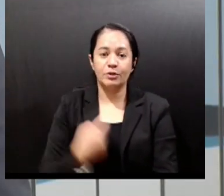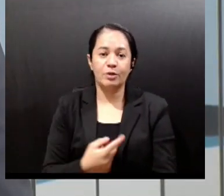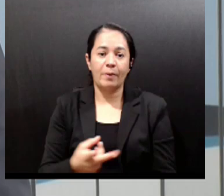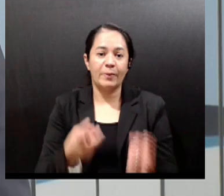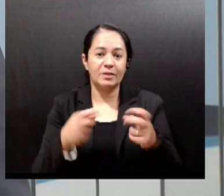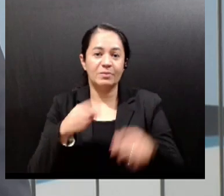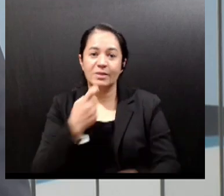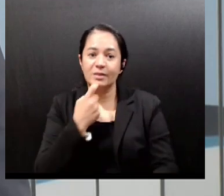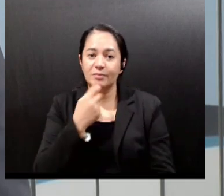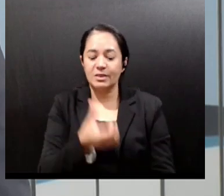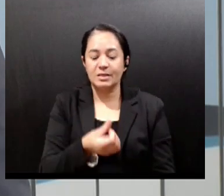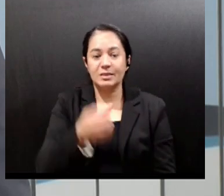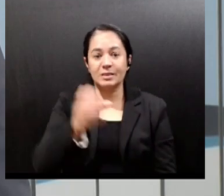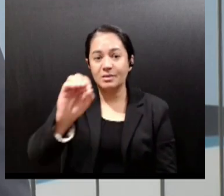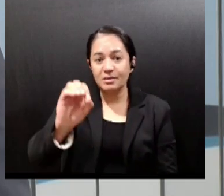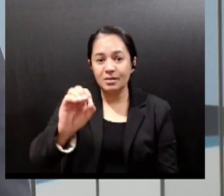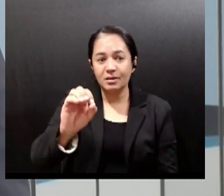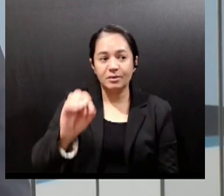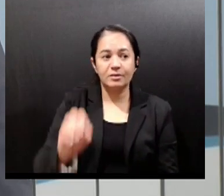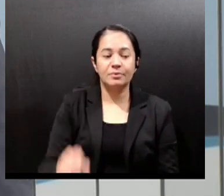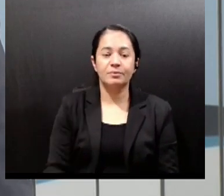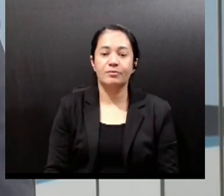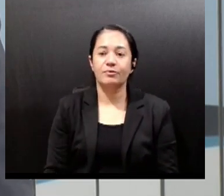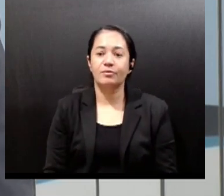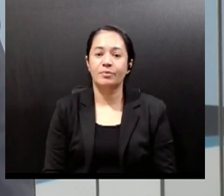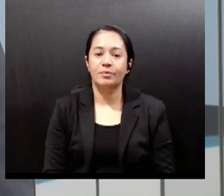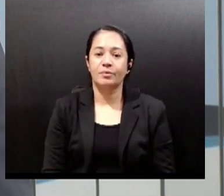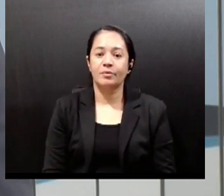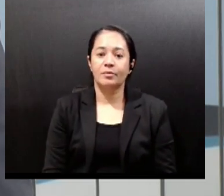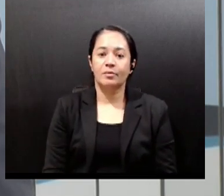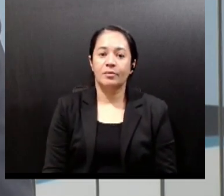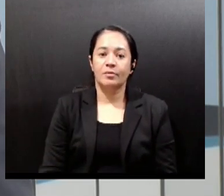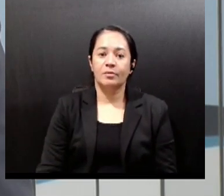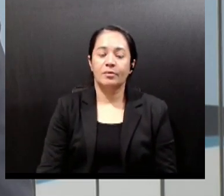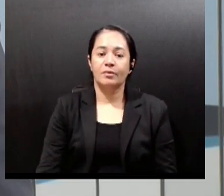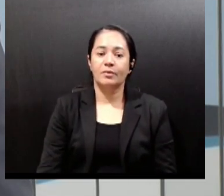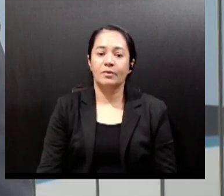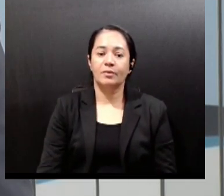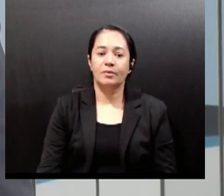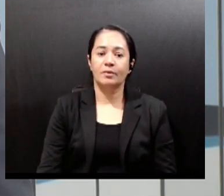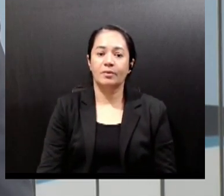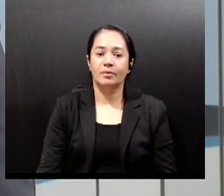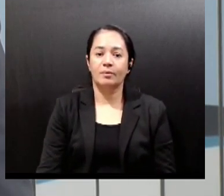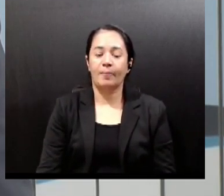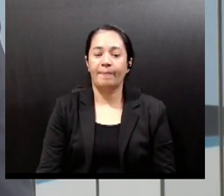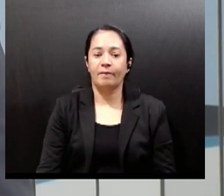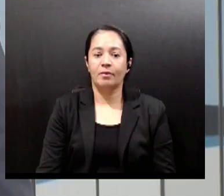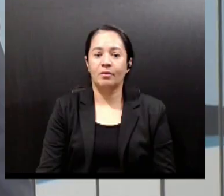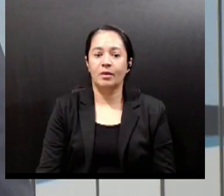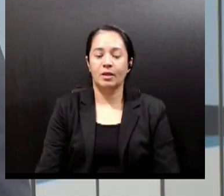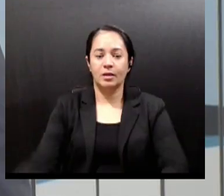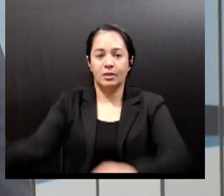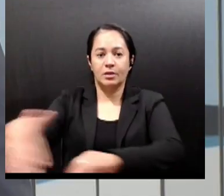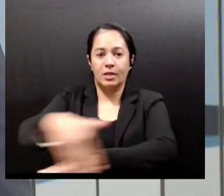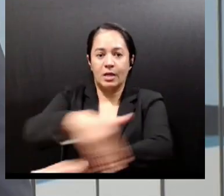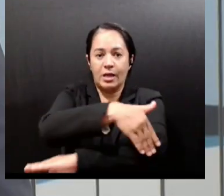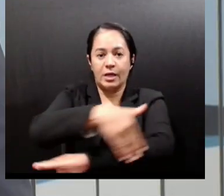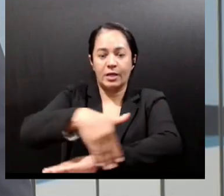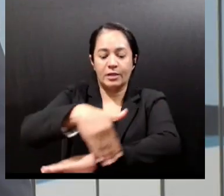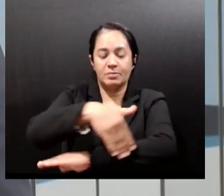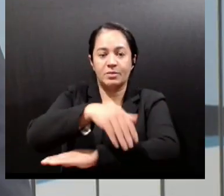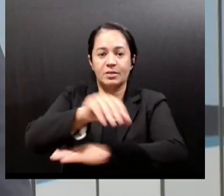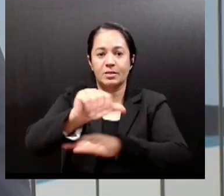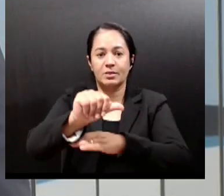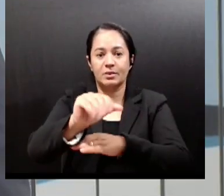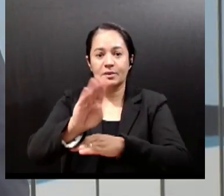km por hora, muitas vezes. Uhum. A própria expressa aqui da BAN, ela é 70 km por